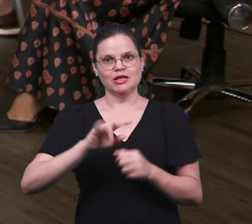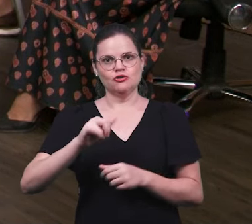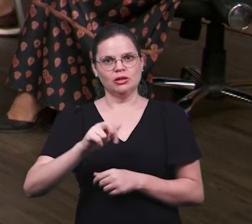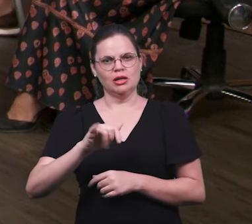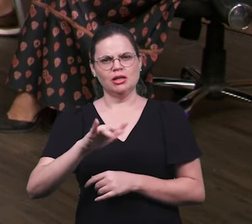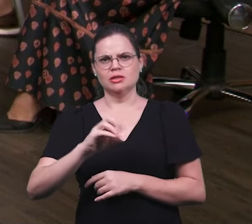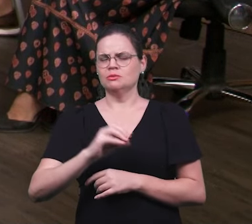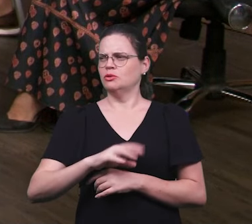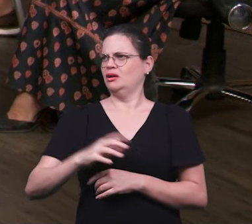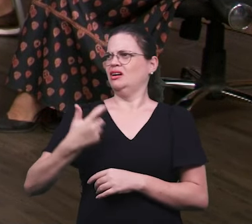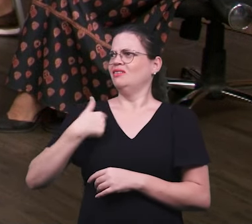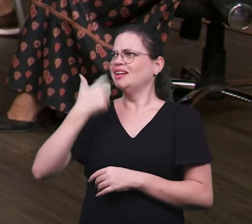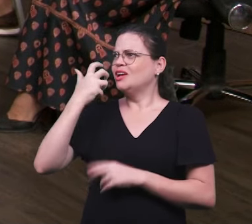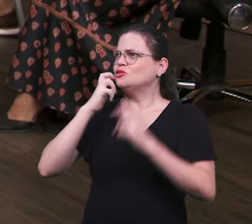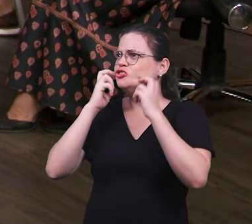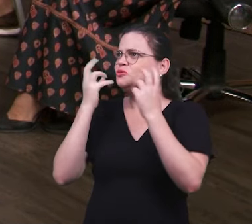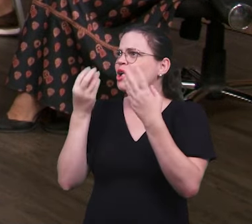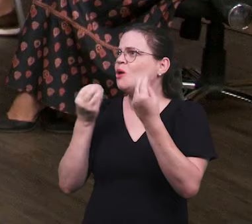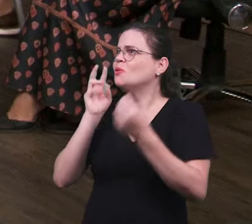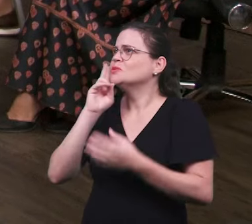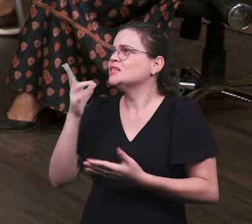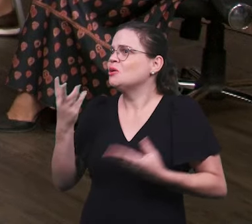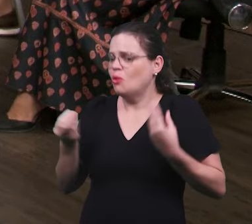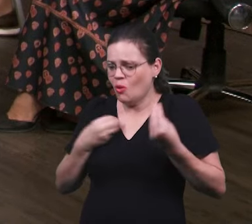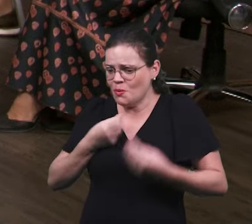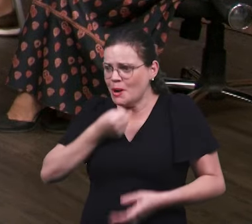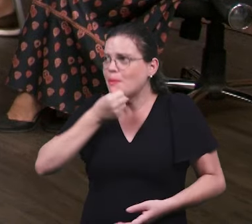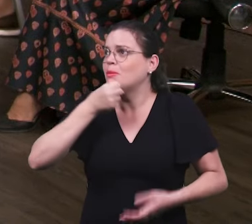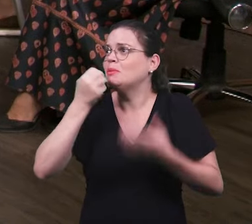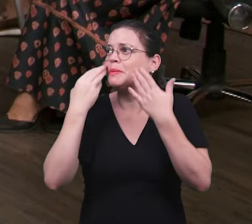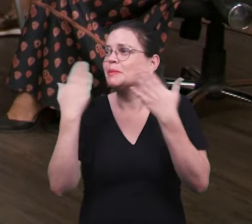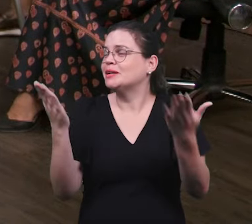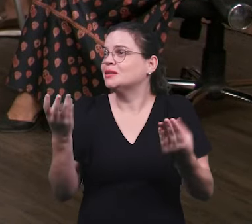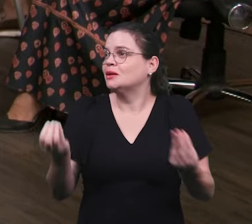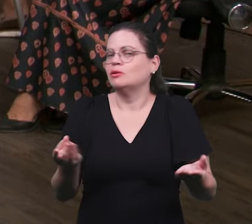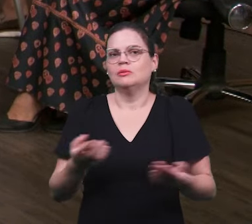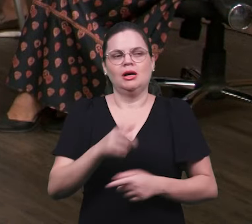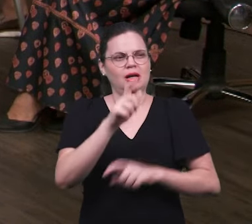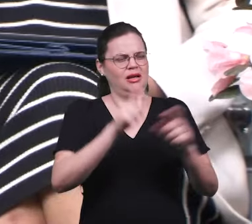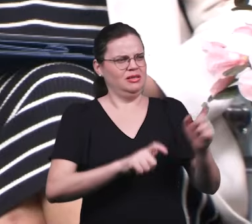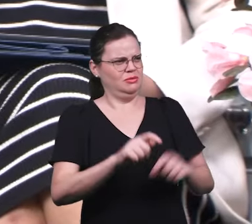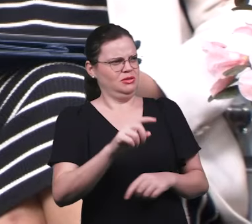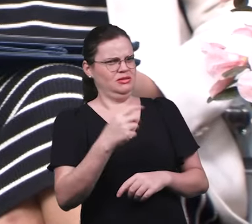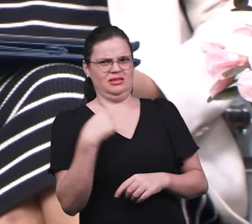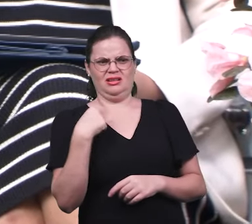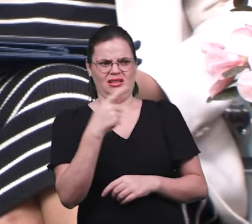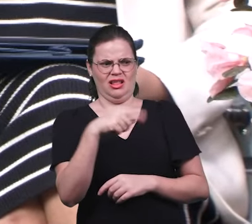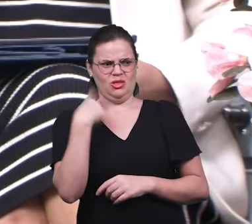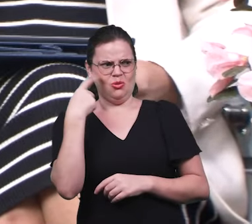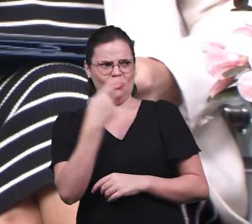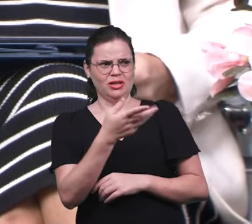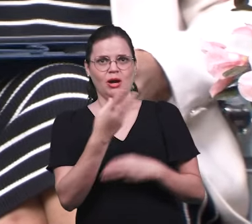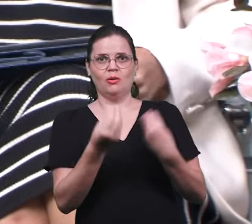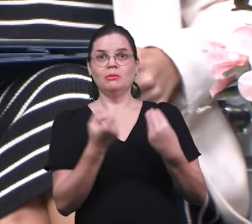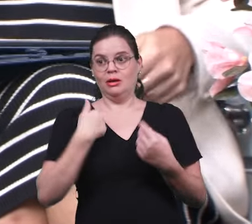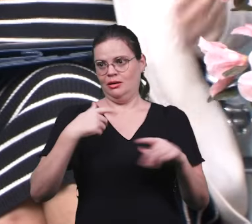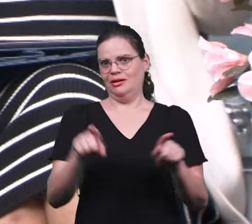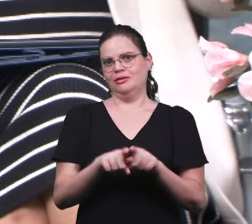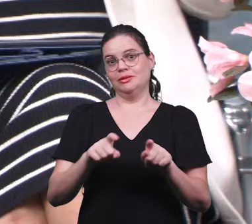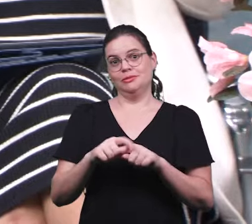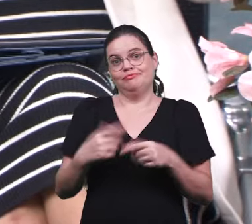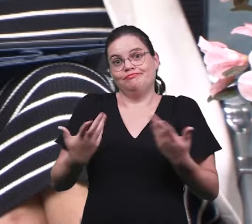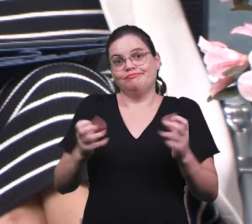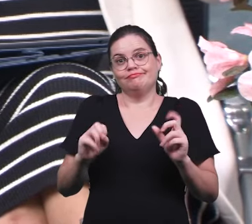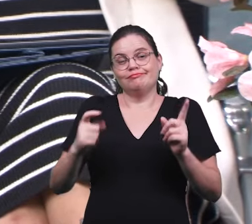uma pessoa tímida fazer jornalismo não tinha cabimento nenhum. As pessoas não acreditavam, falavam assim, ela tá ficando doida. Até eu achei, mas eu falei,